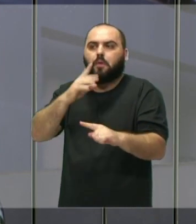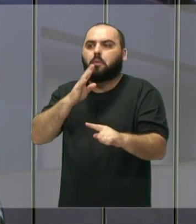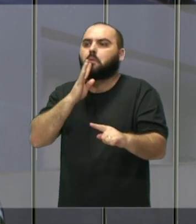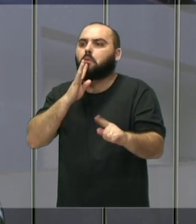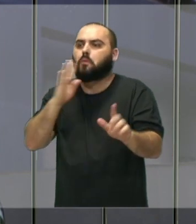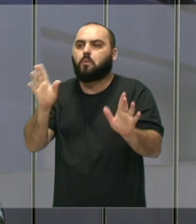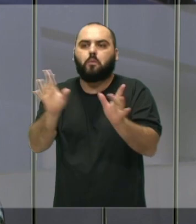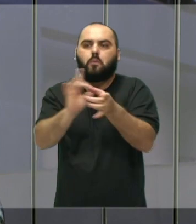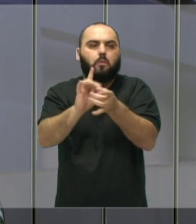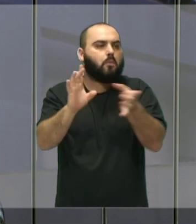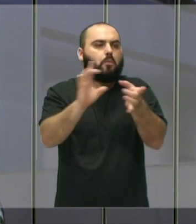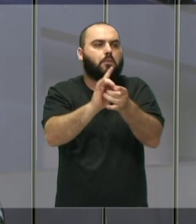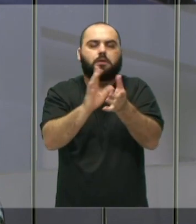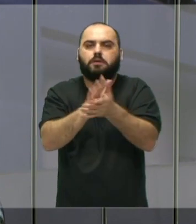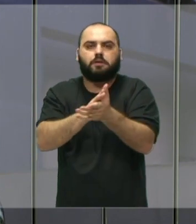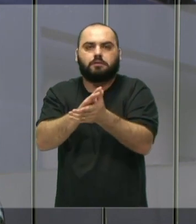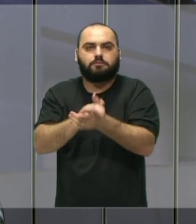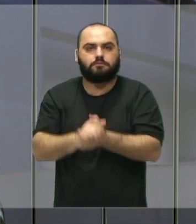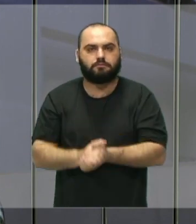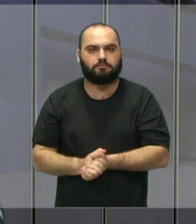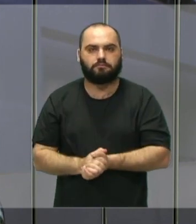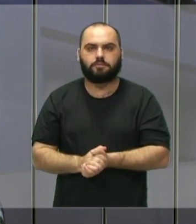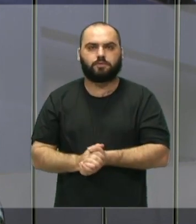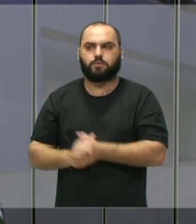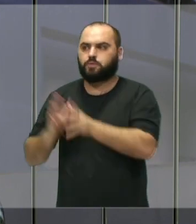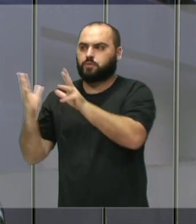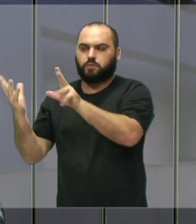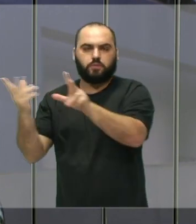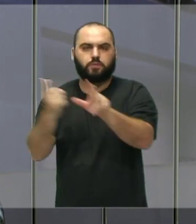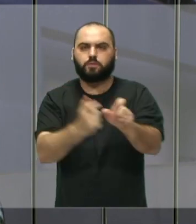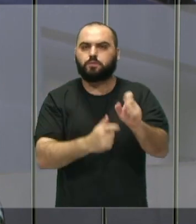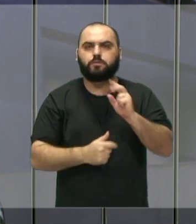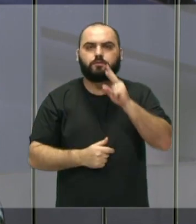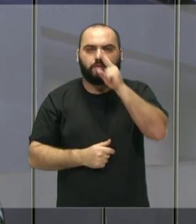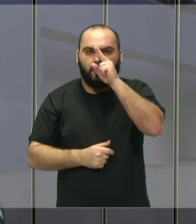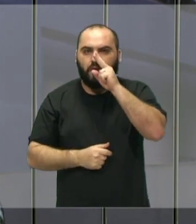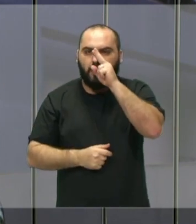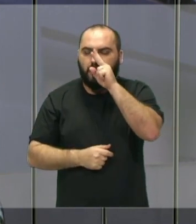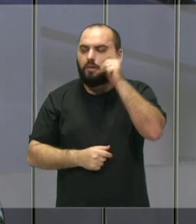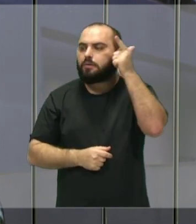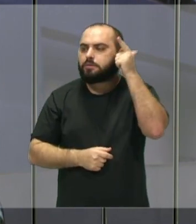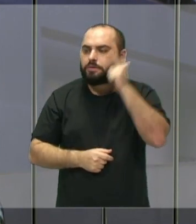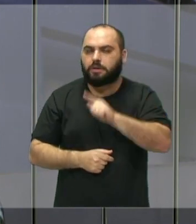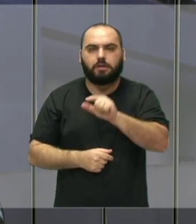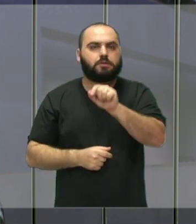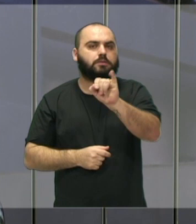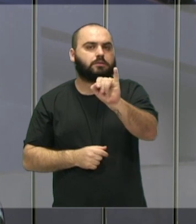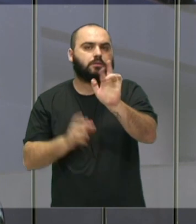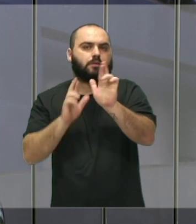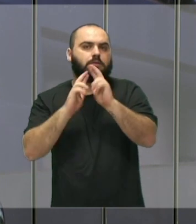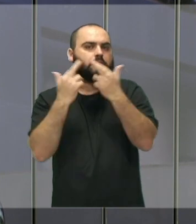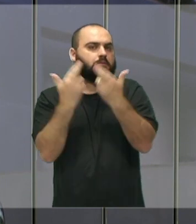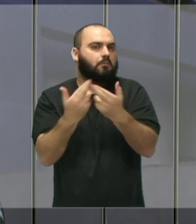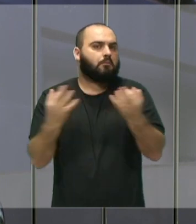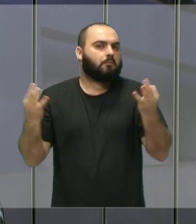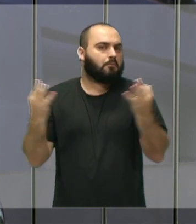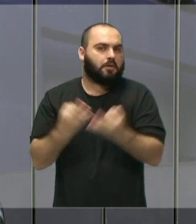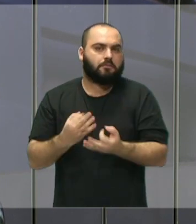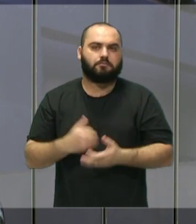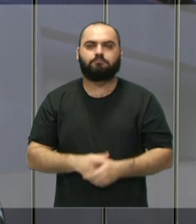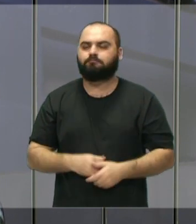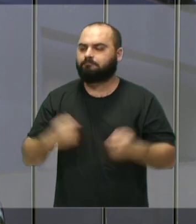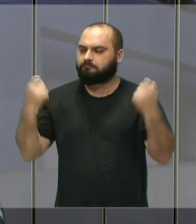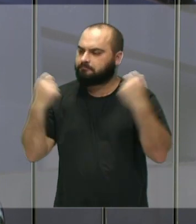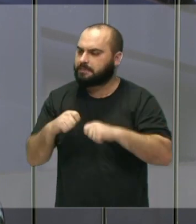incrível o encontro, porque todo mundo se fortalece quando existe essa união por um bem comum, né? Então, eu acho que a gente precisa cada vez mais melhorar